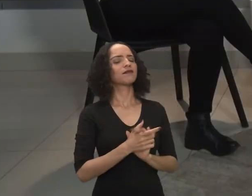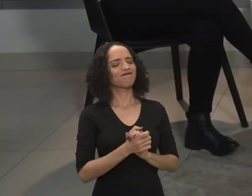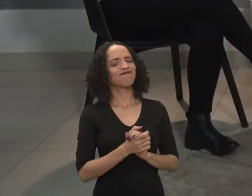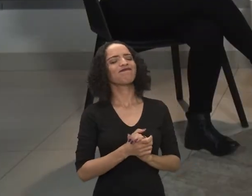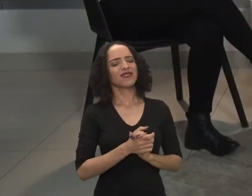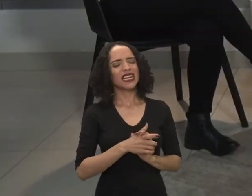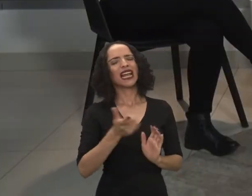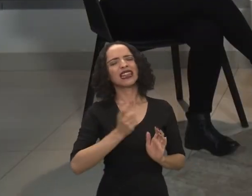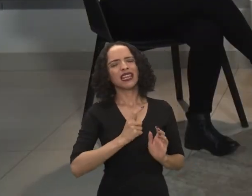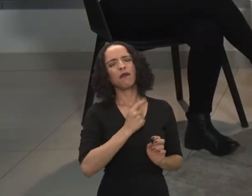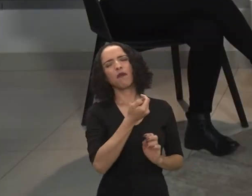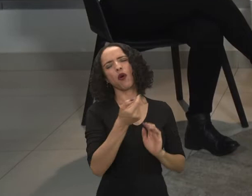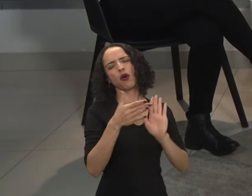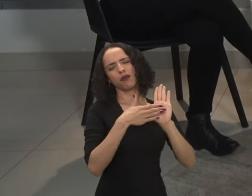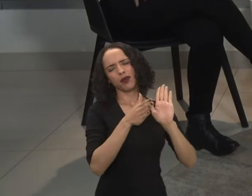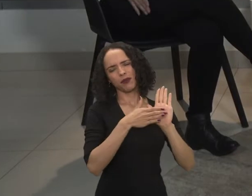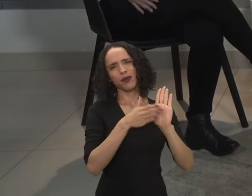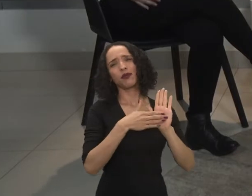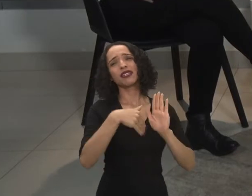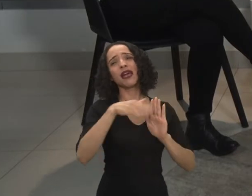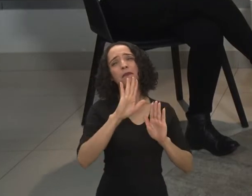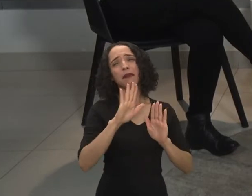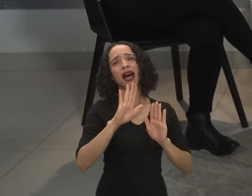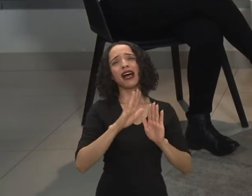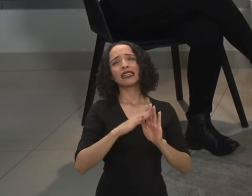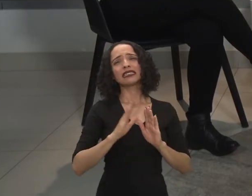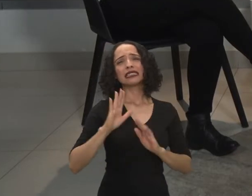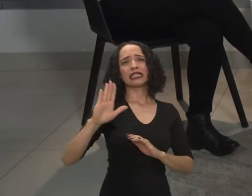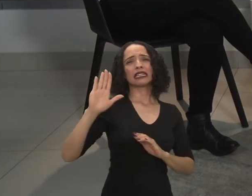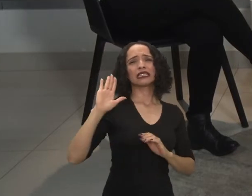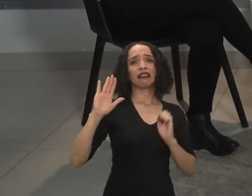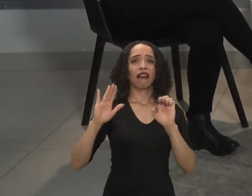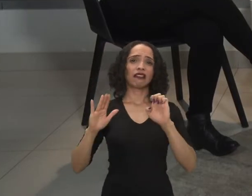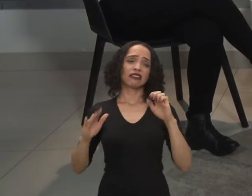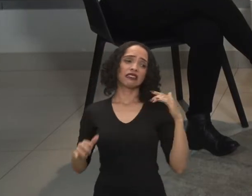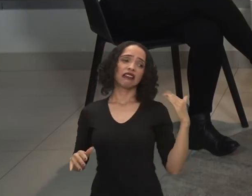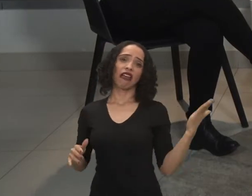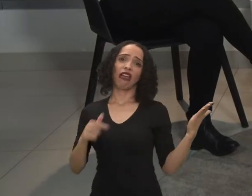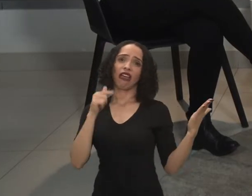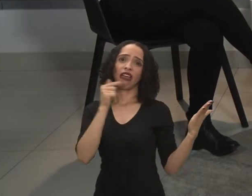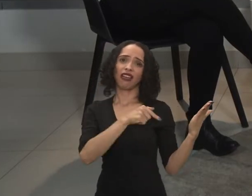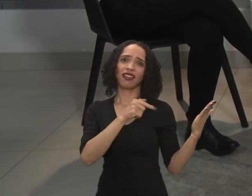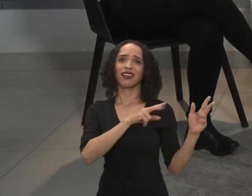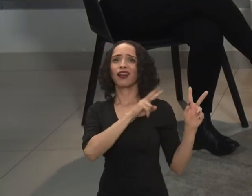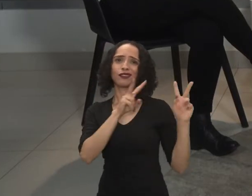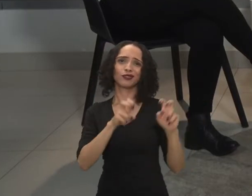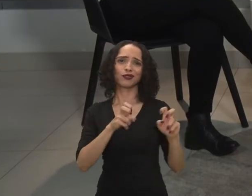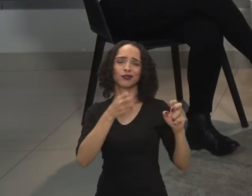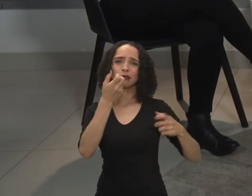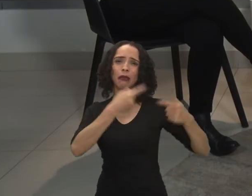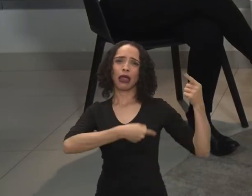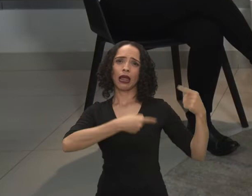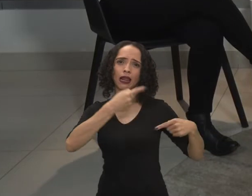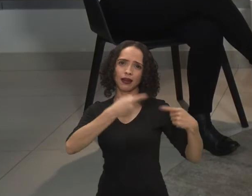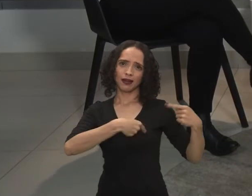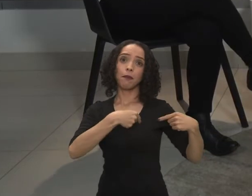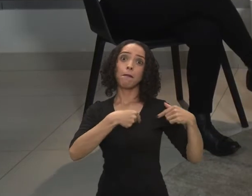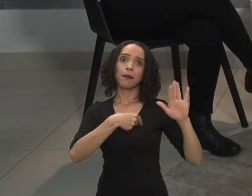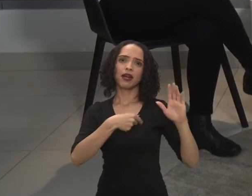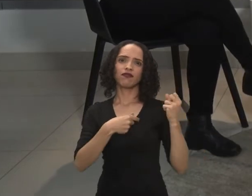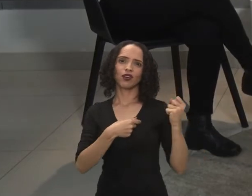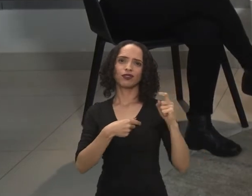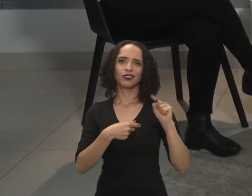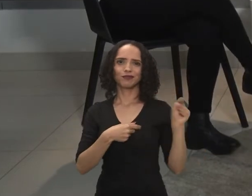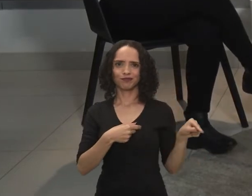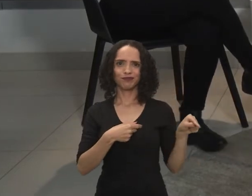candidatos mais à esquerda, né? Exato, assim. Exato. Somente a esquerda que toca nesse assunto. Professora,